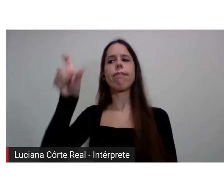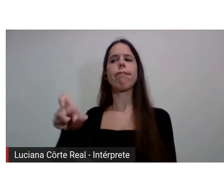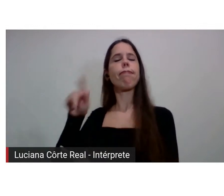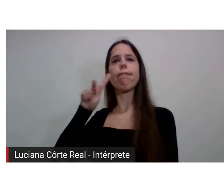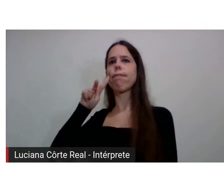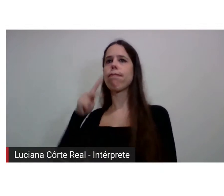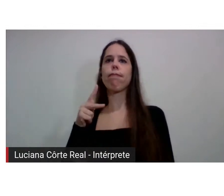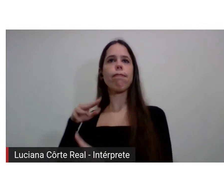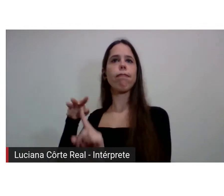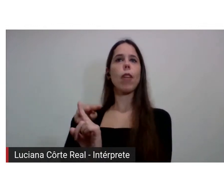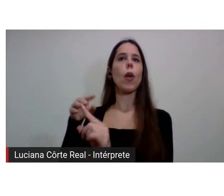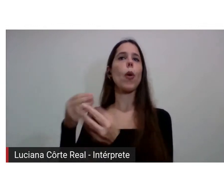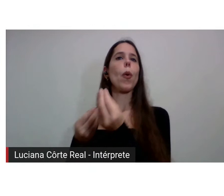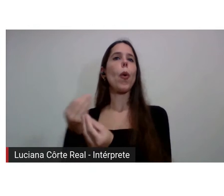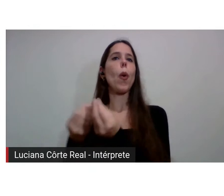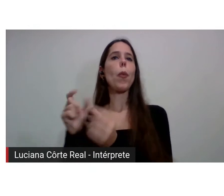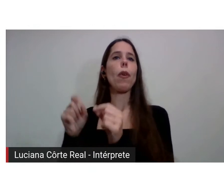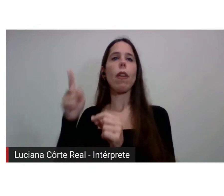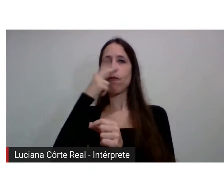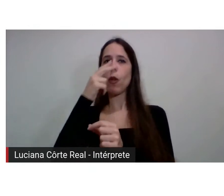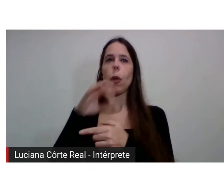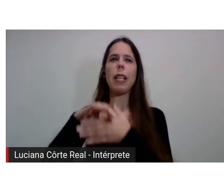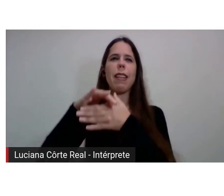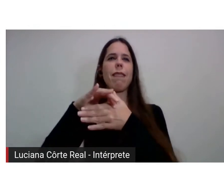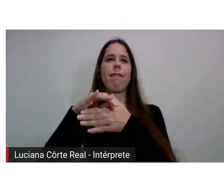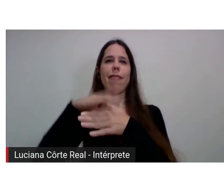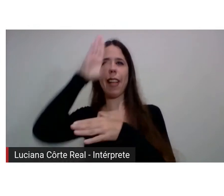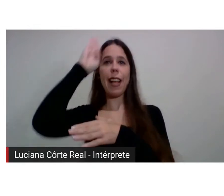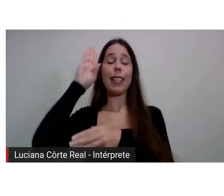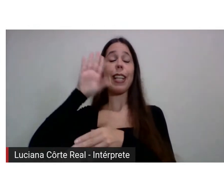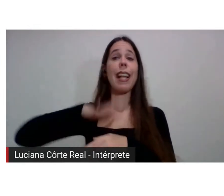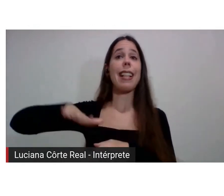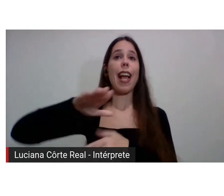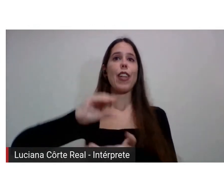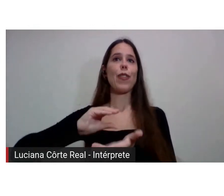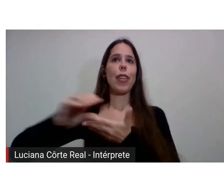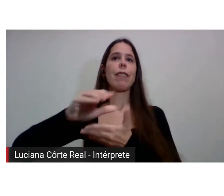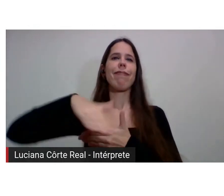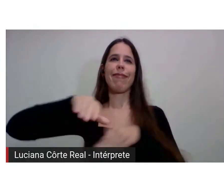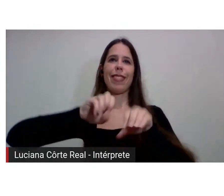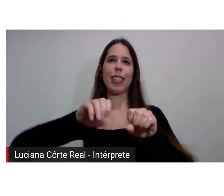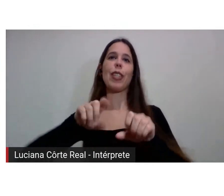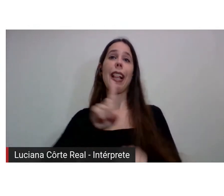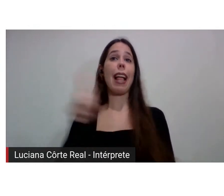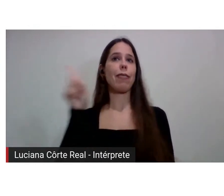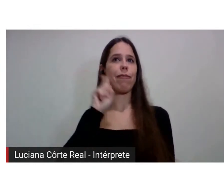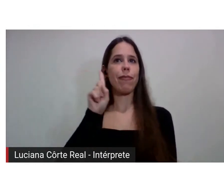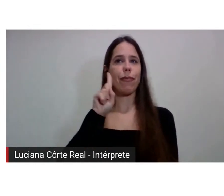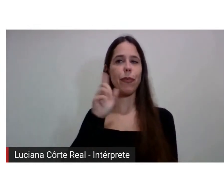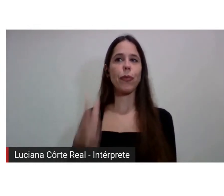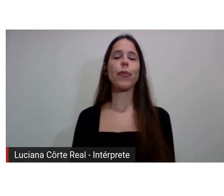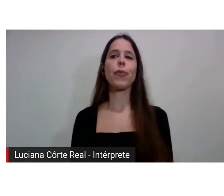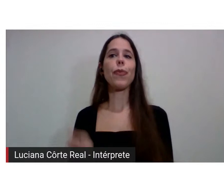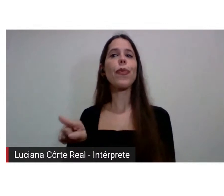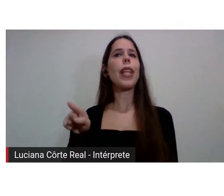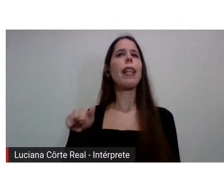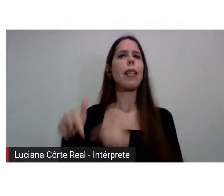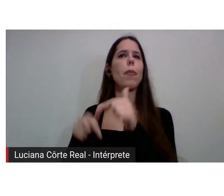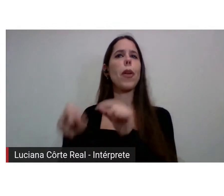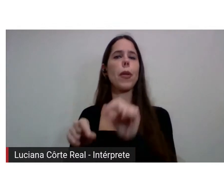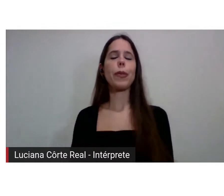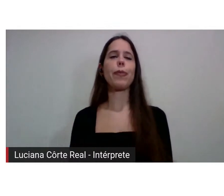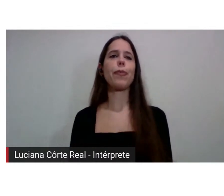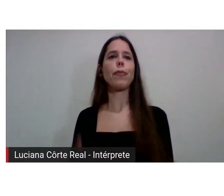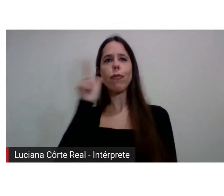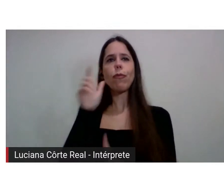área de financiamento da educação nos Estados Unidos. Baker trabalha para influenciar diretamente a